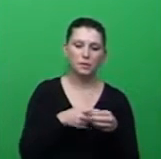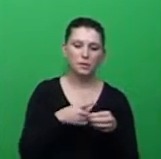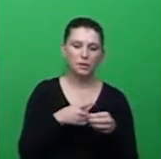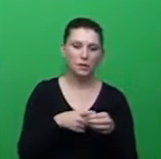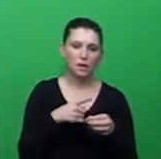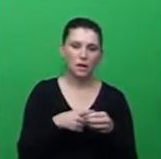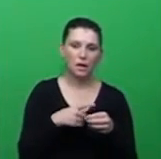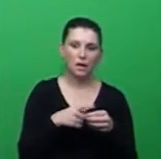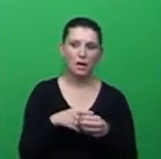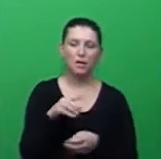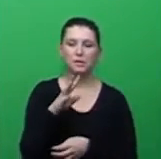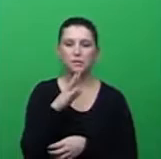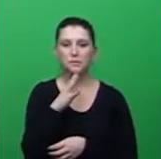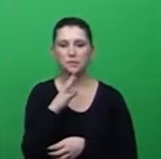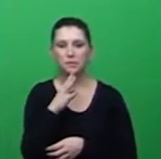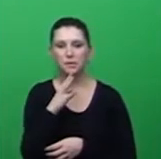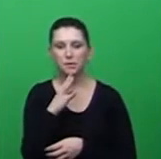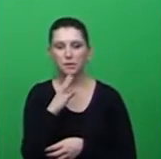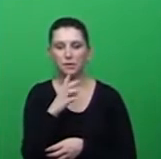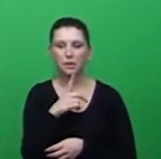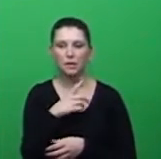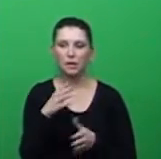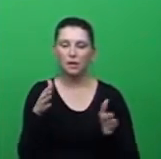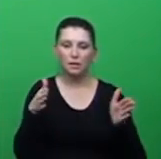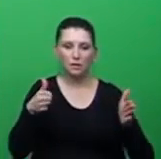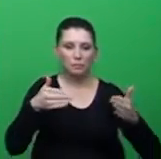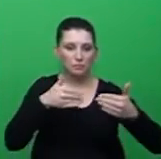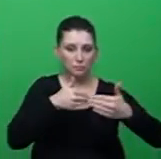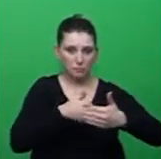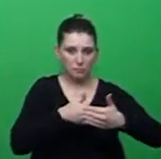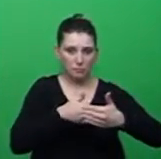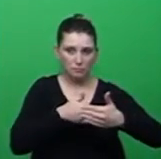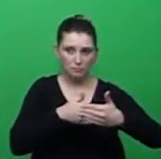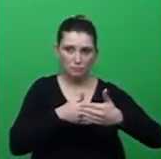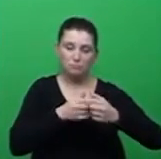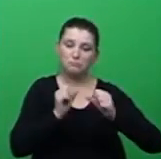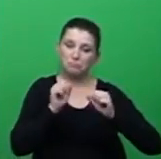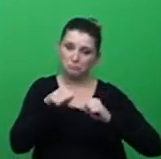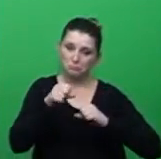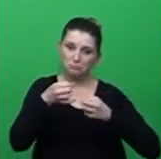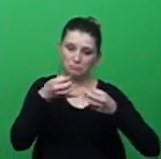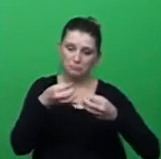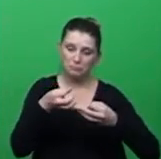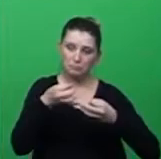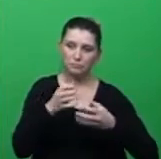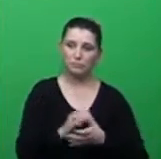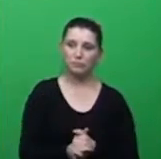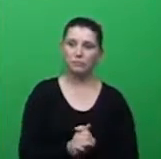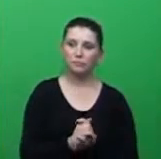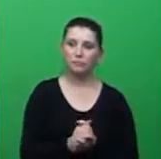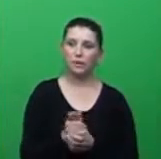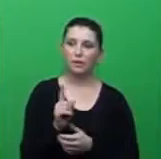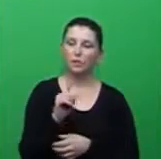de containers funciona perfeitamente, e o sistema é o seguinte: não é só